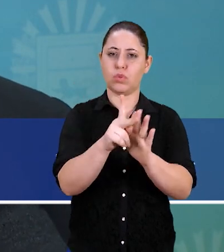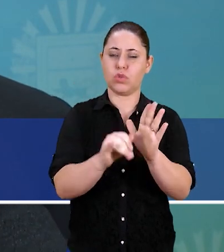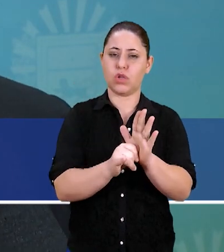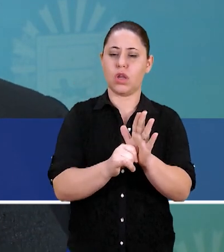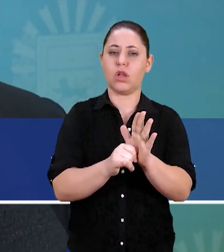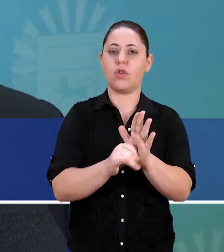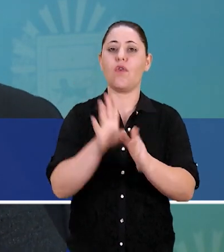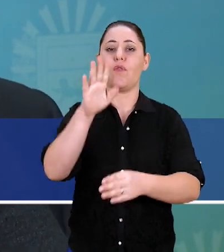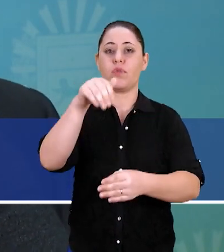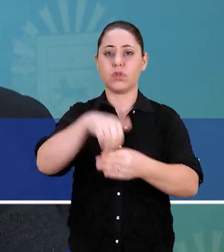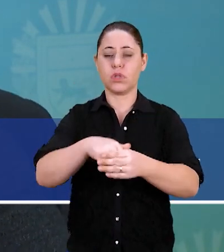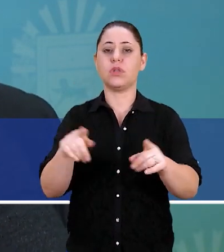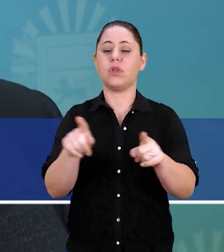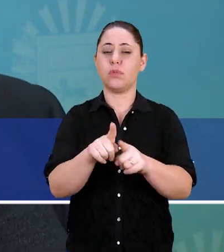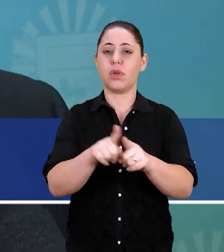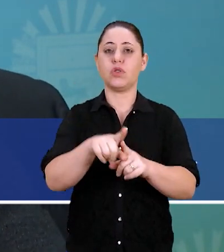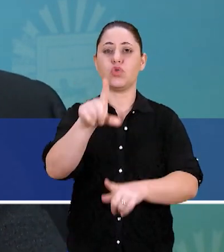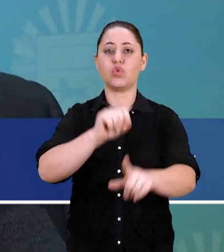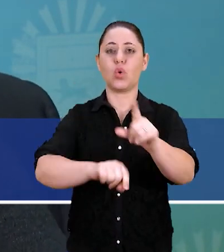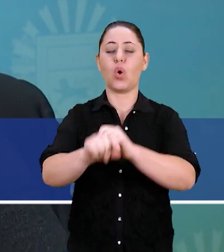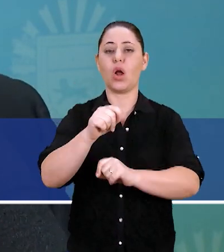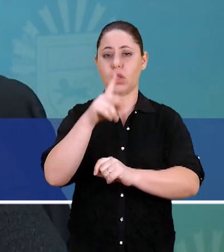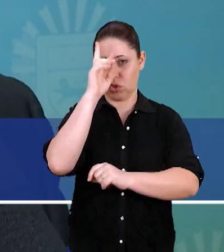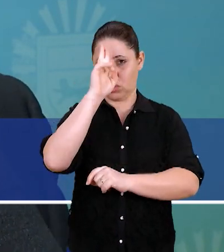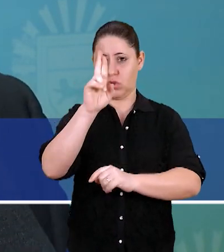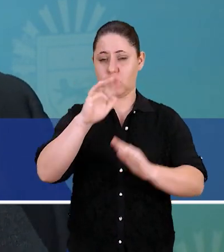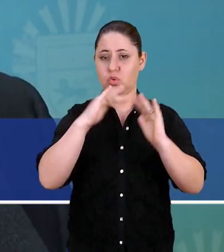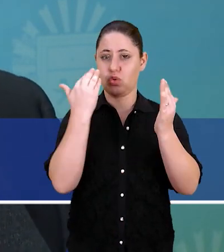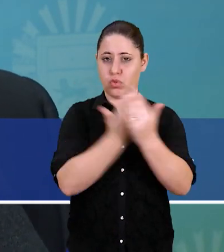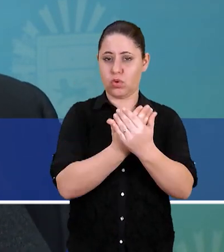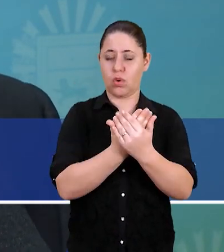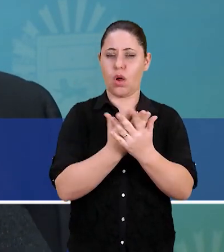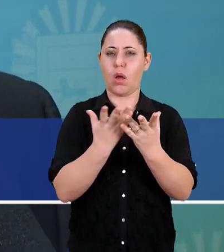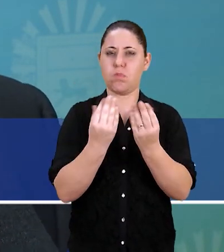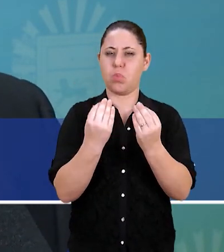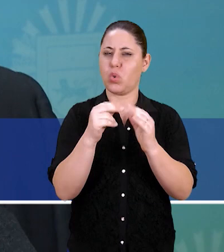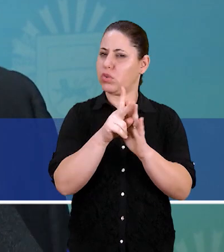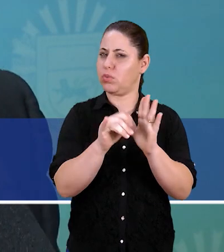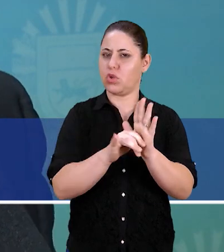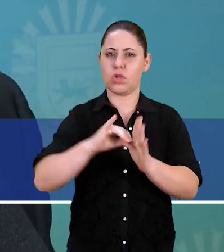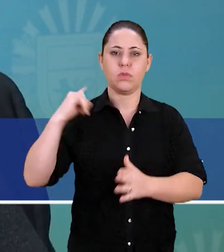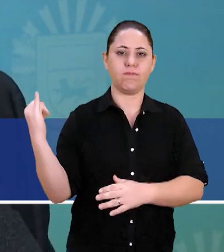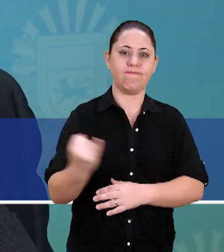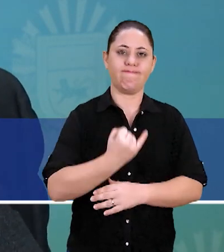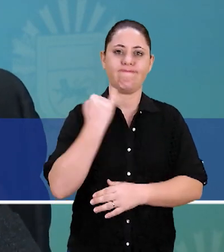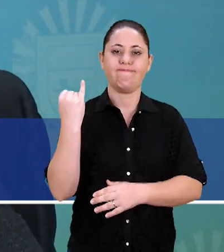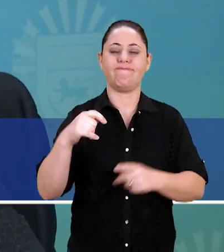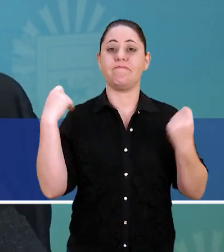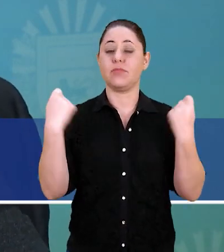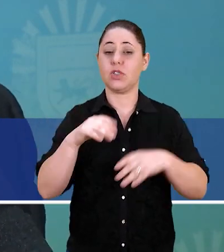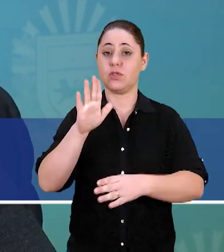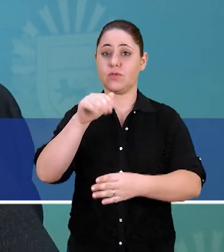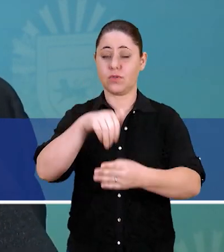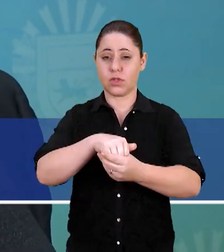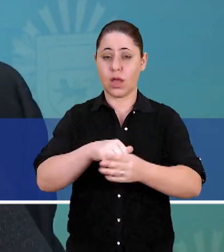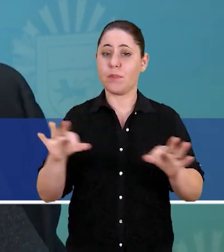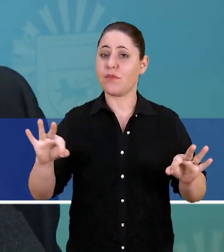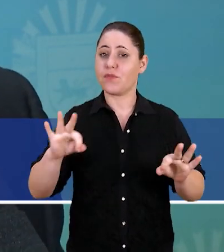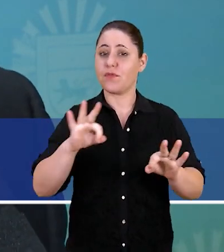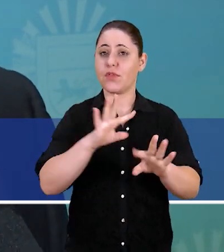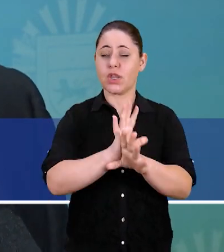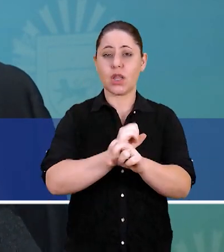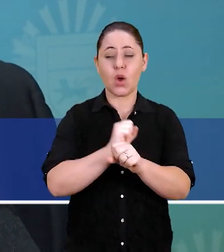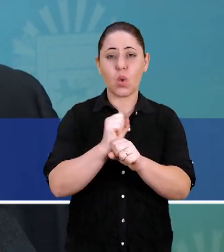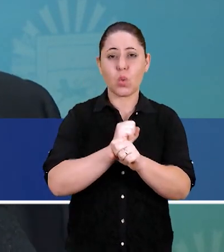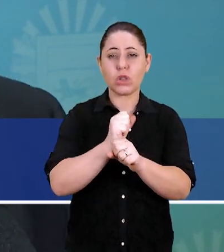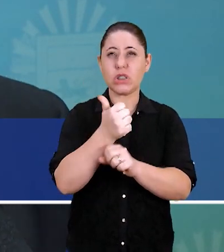foram 18 projetos, estamos votando aí a questão da eleição de direção de escola, então uma série de projetos importantes que a gente tem